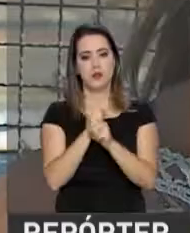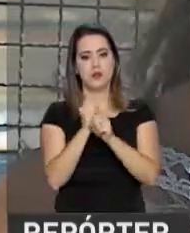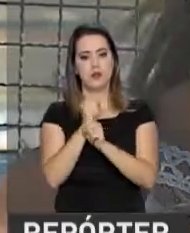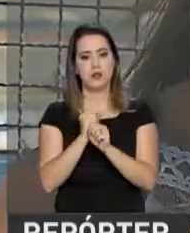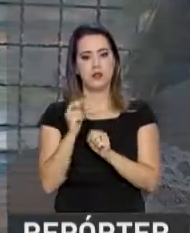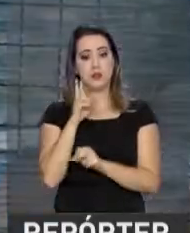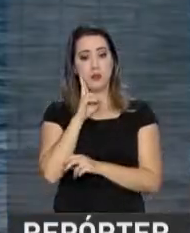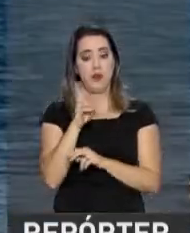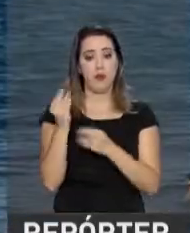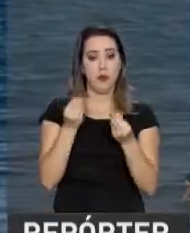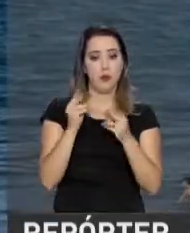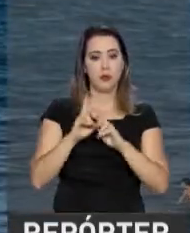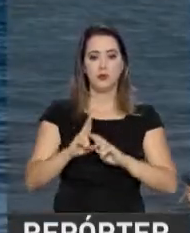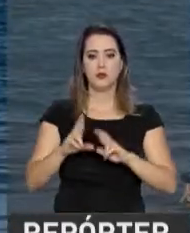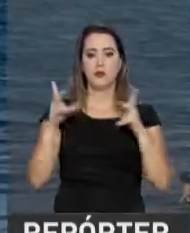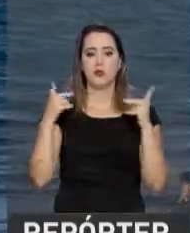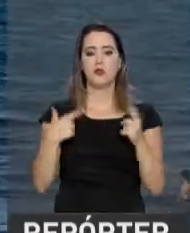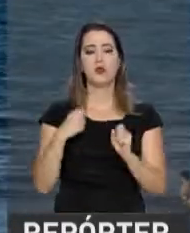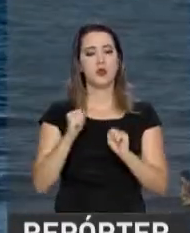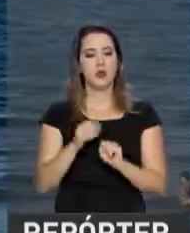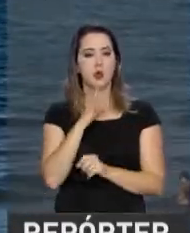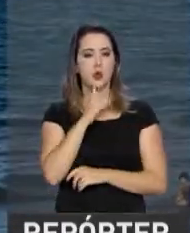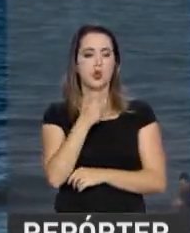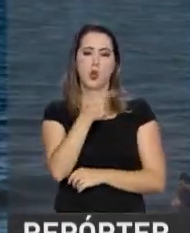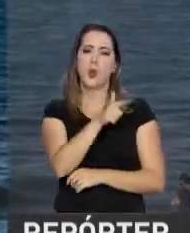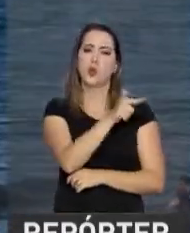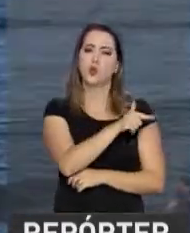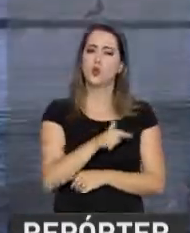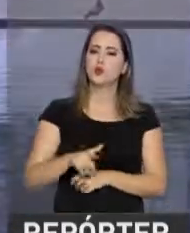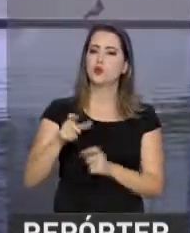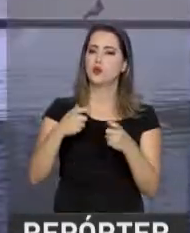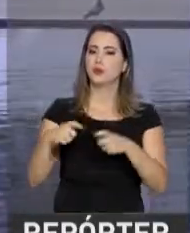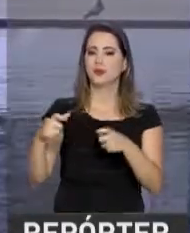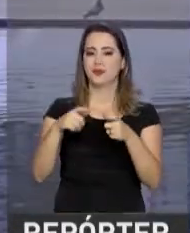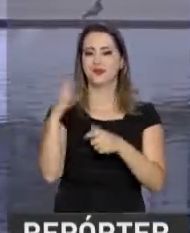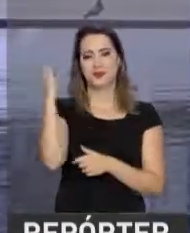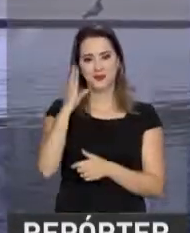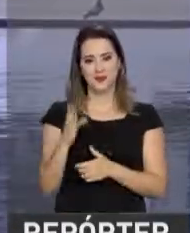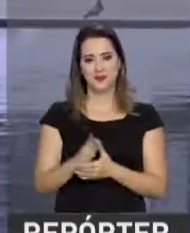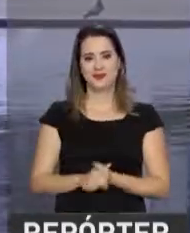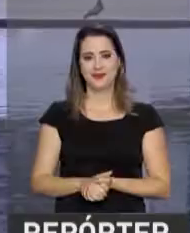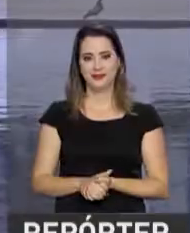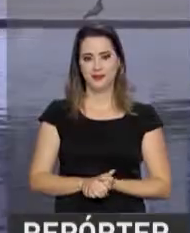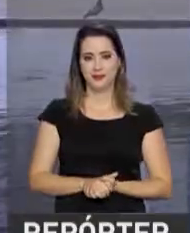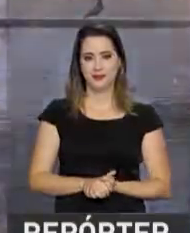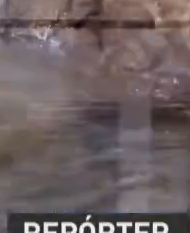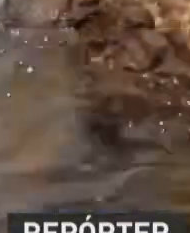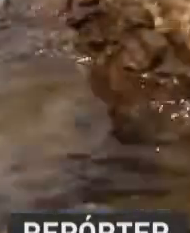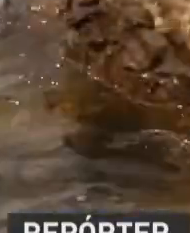para ver a diferença. Mas enquanto isso, se puder conhecer outros locais do Brasil, sim.